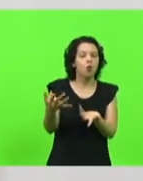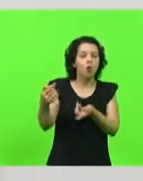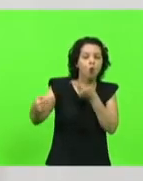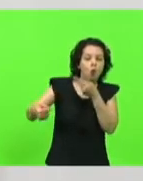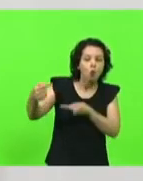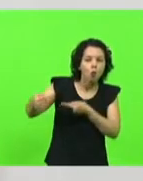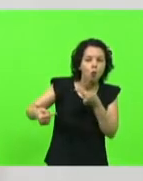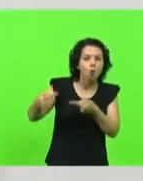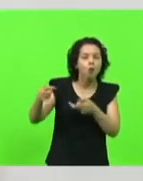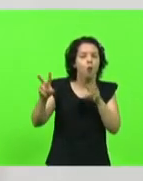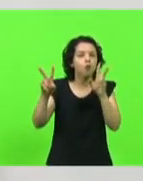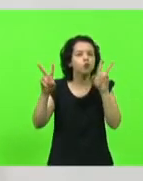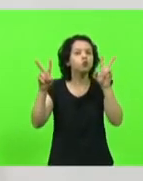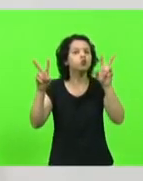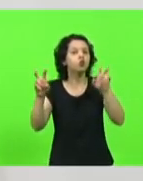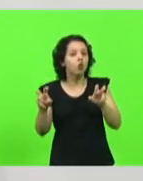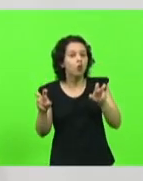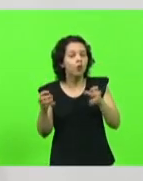recursos hídricos.